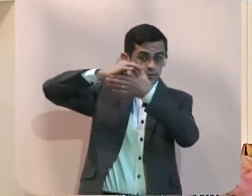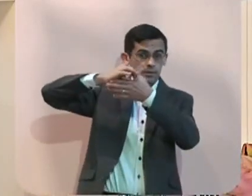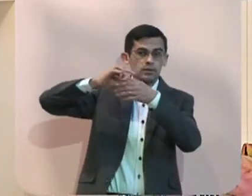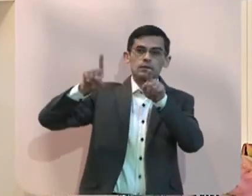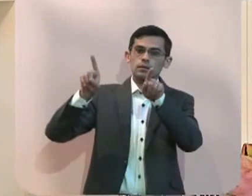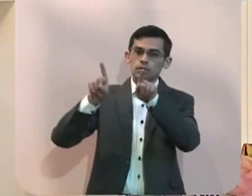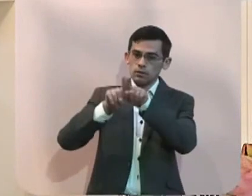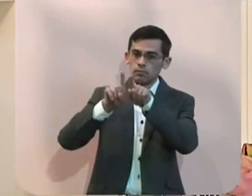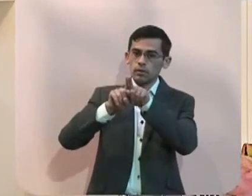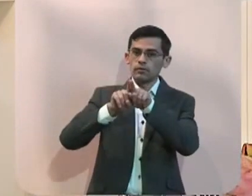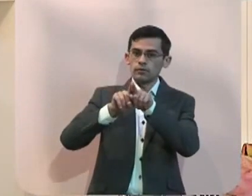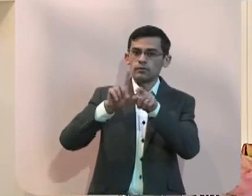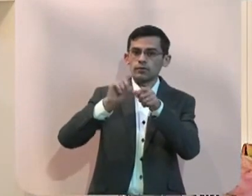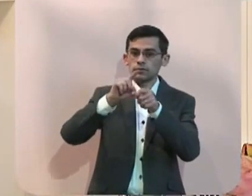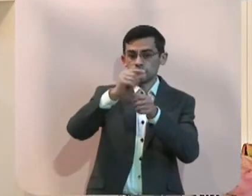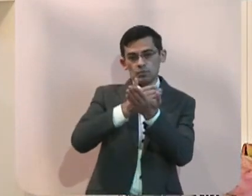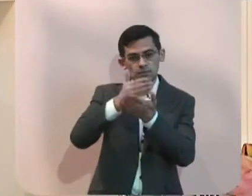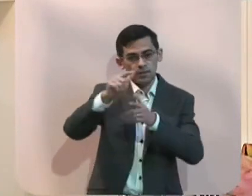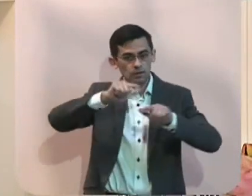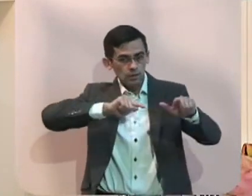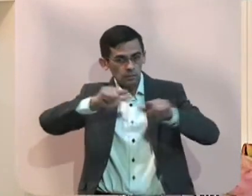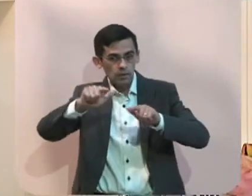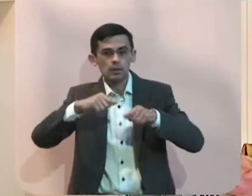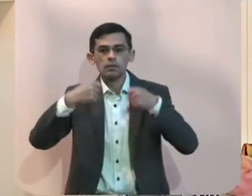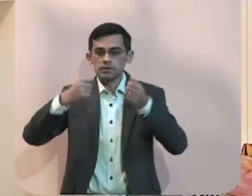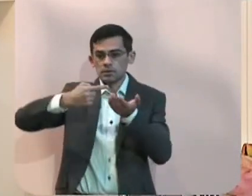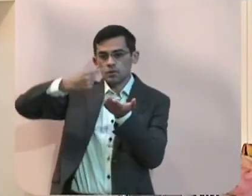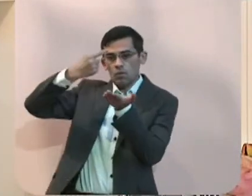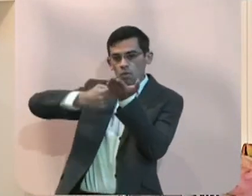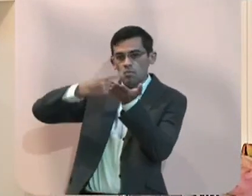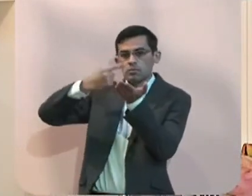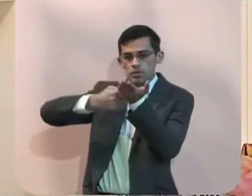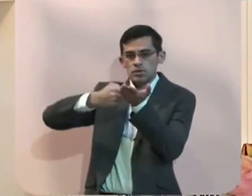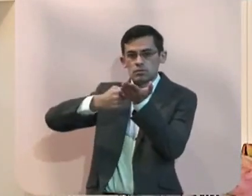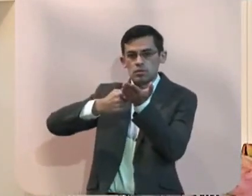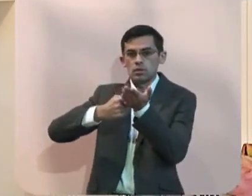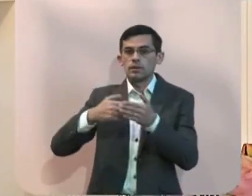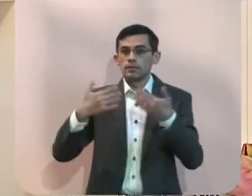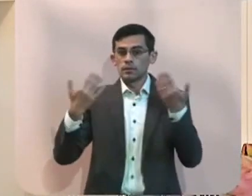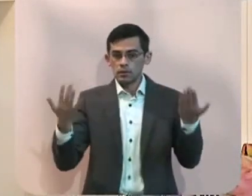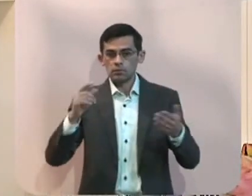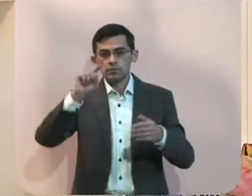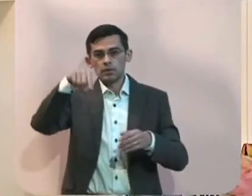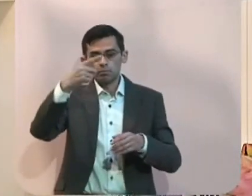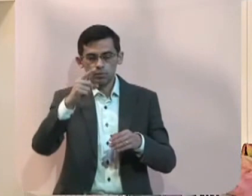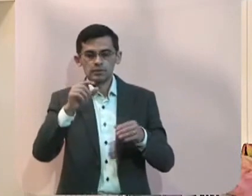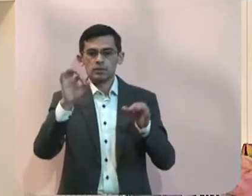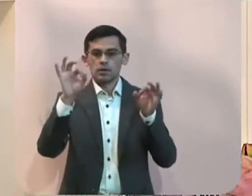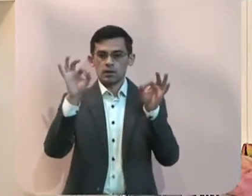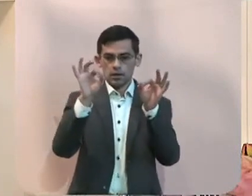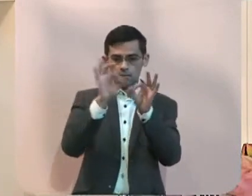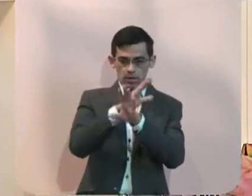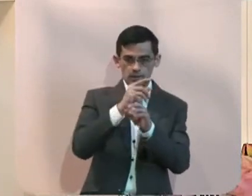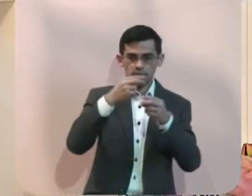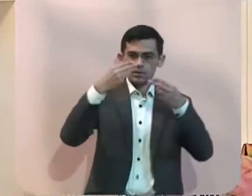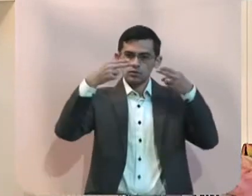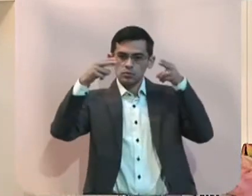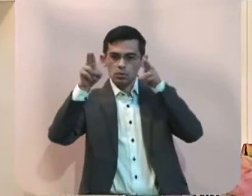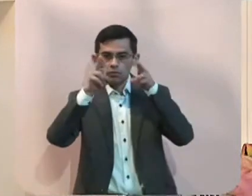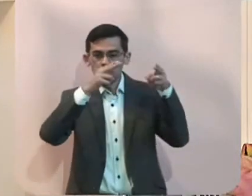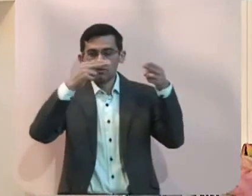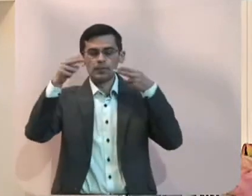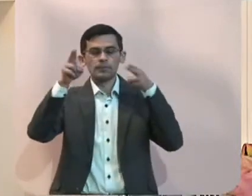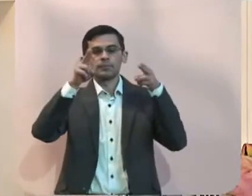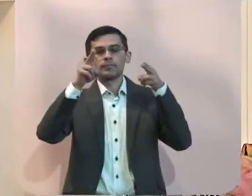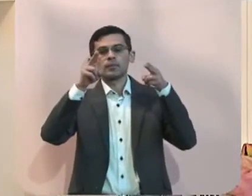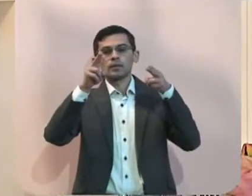Ele vai colocar você para trabalhar. Você tem que estar comprometido com Ele. Então, quando a gente terminar esse momento, vai vir